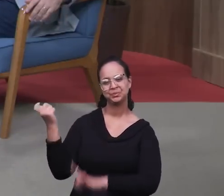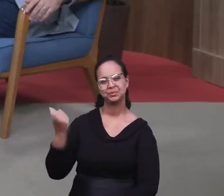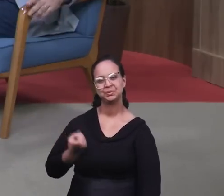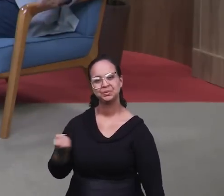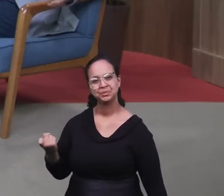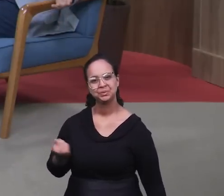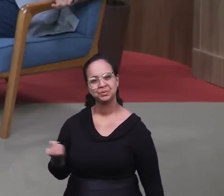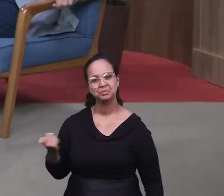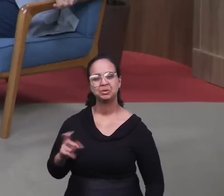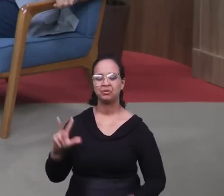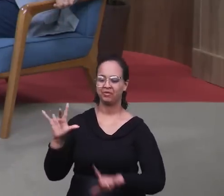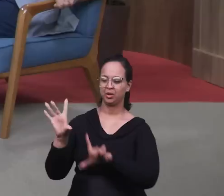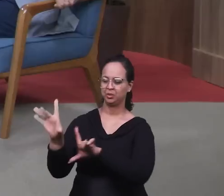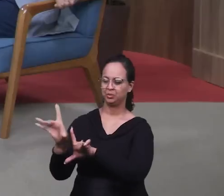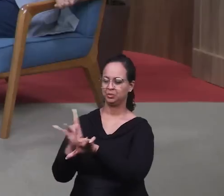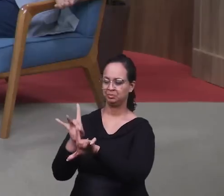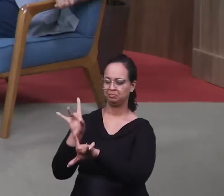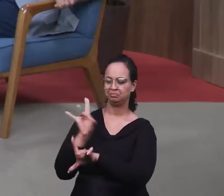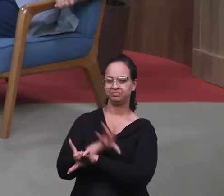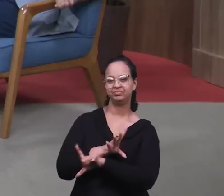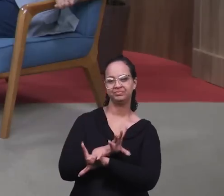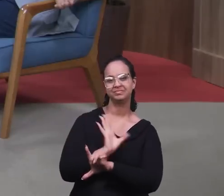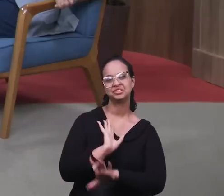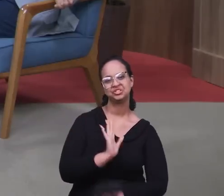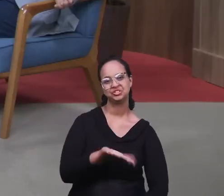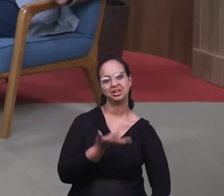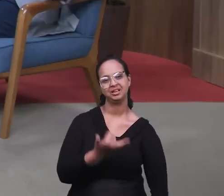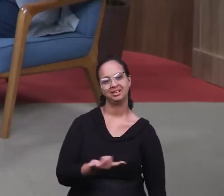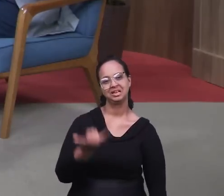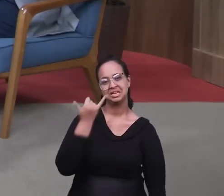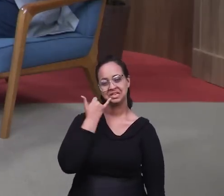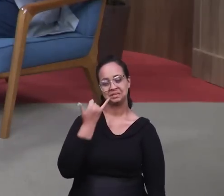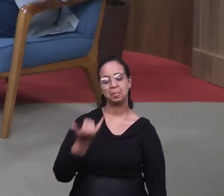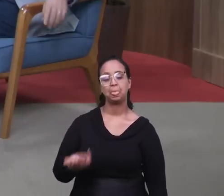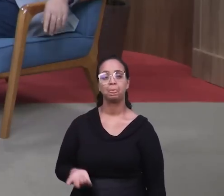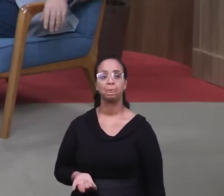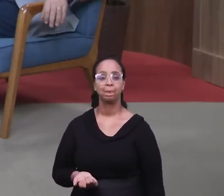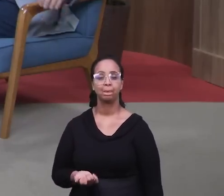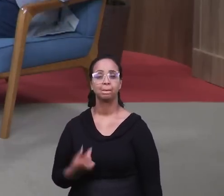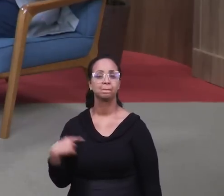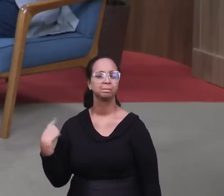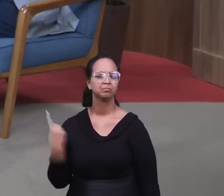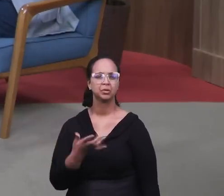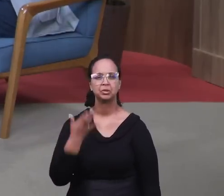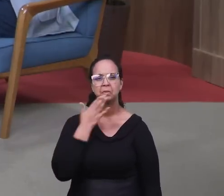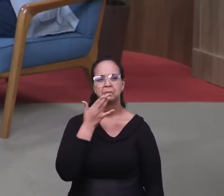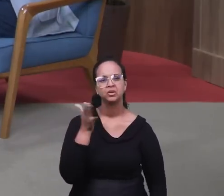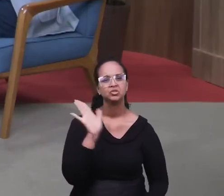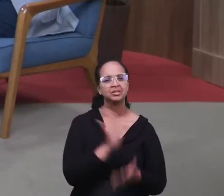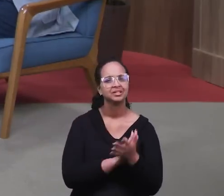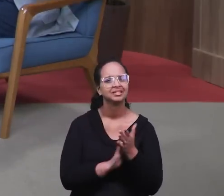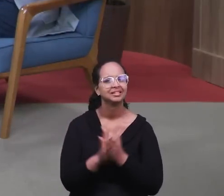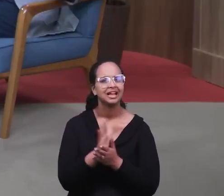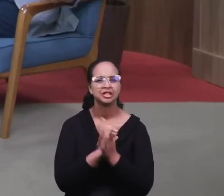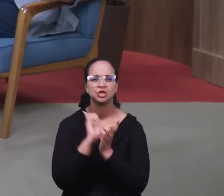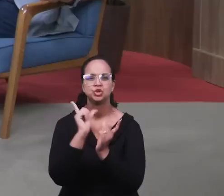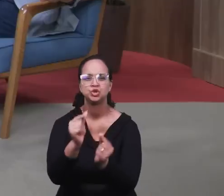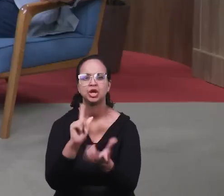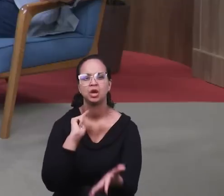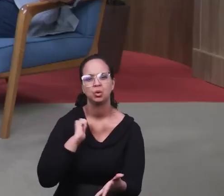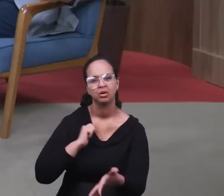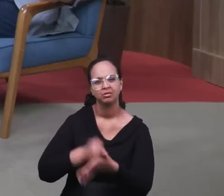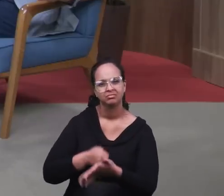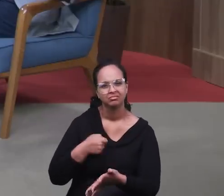número e seu aparelho já vai ser redirecionado para essa ligação. E eu quero chamar a atenção para uma coisa, nós não vamos pedir qualquer